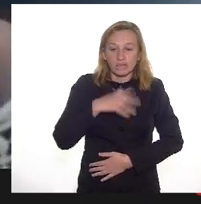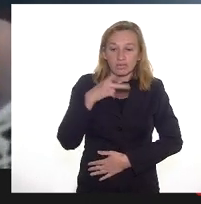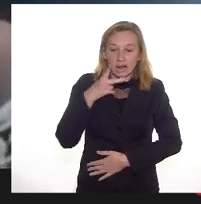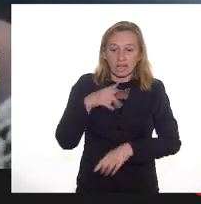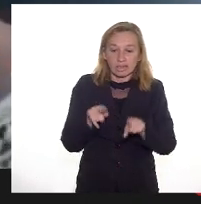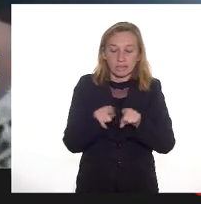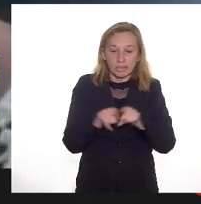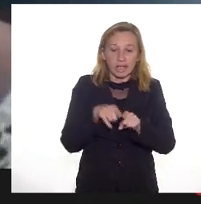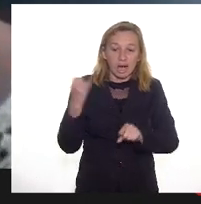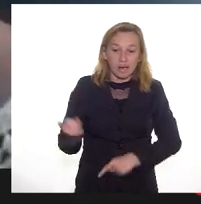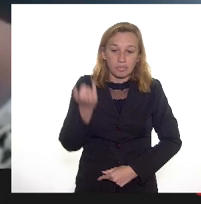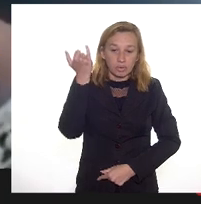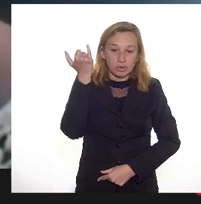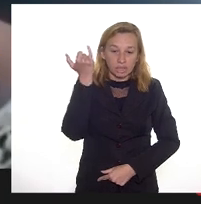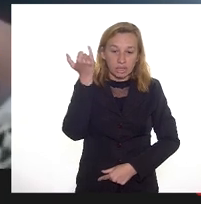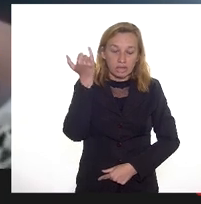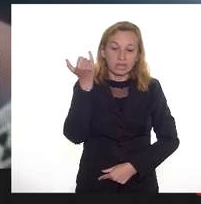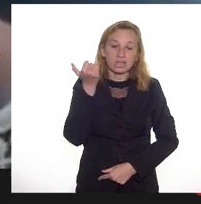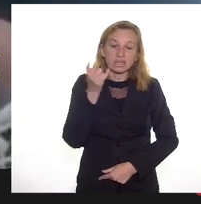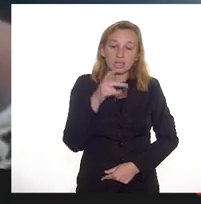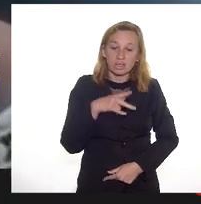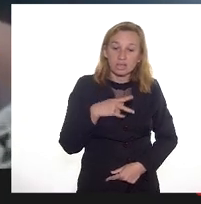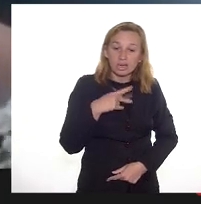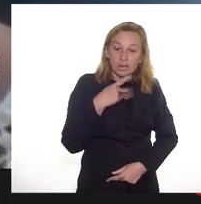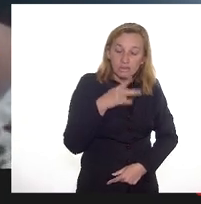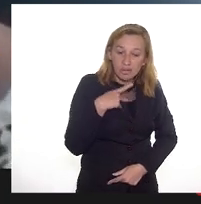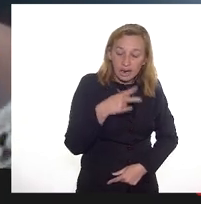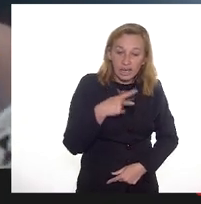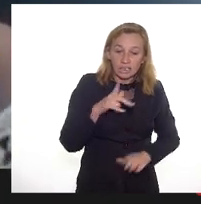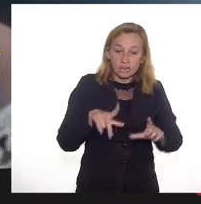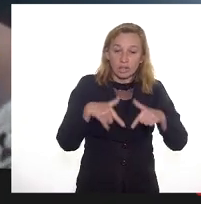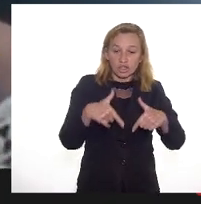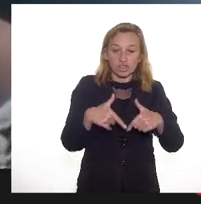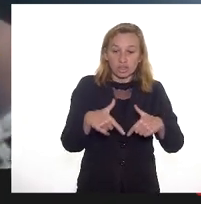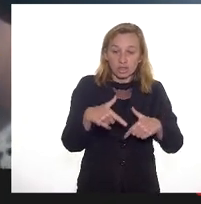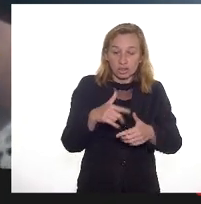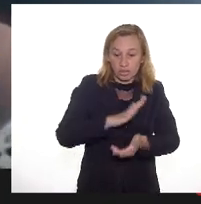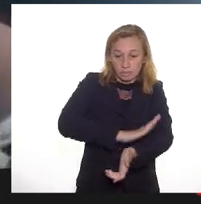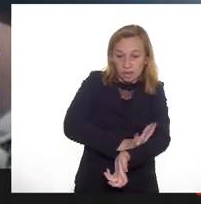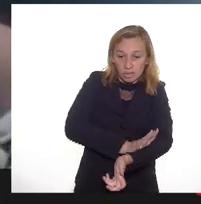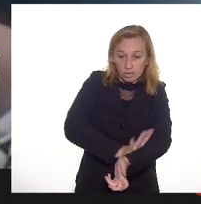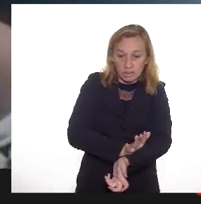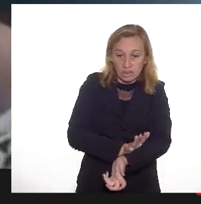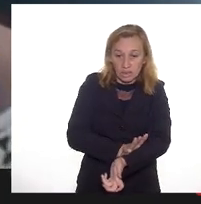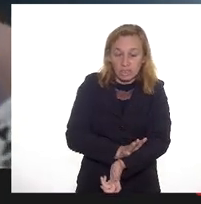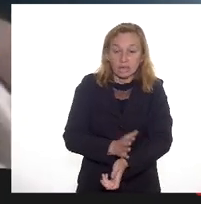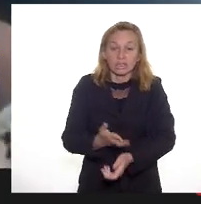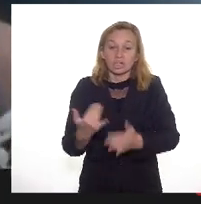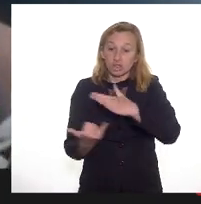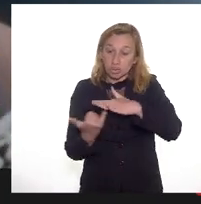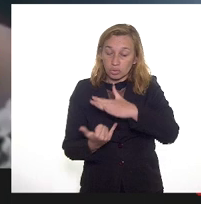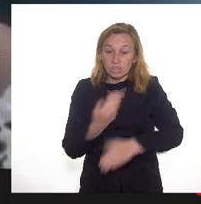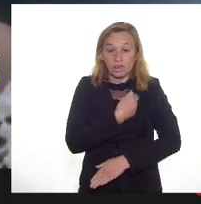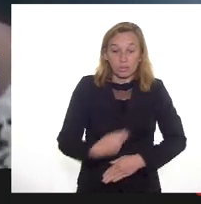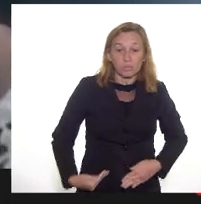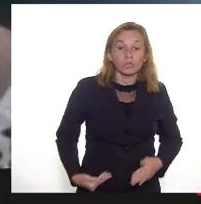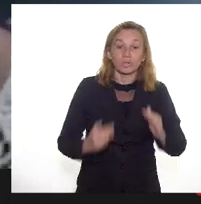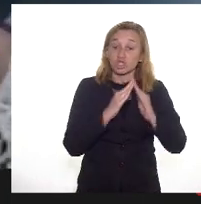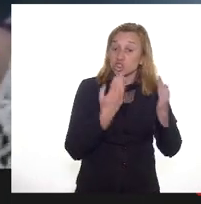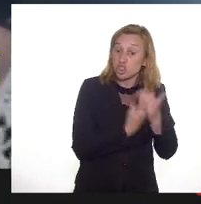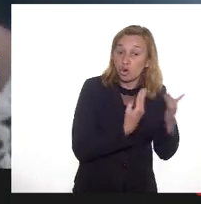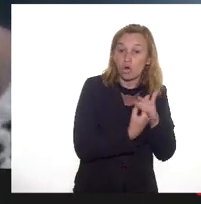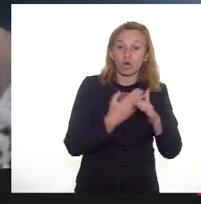ressaltar a importância que seja levantada às situações de discriminação em instituições públicas, as escolas,